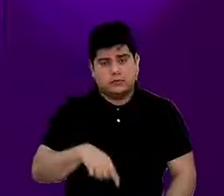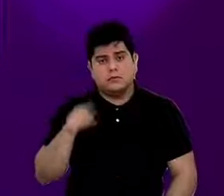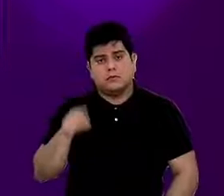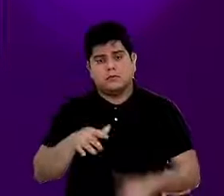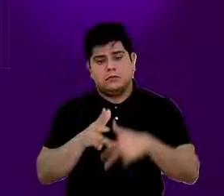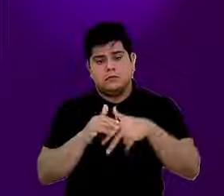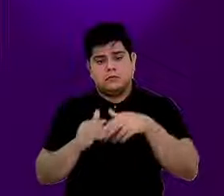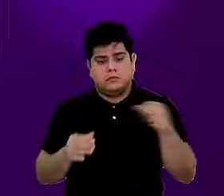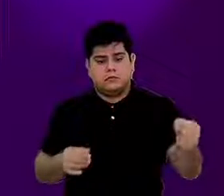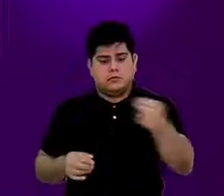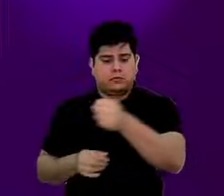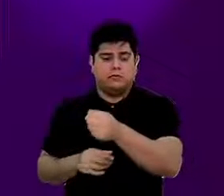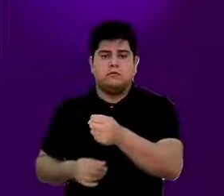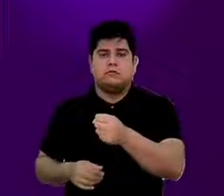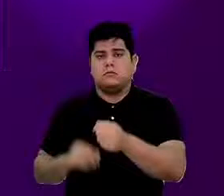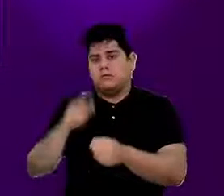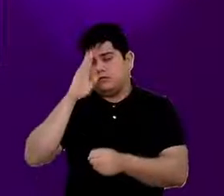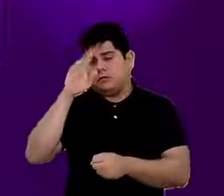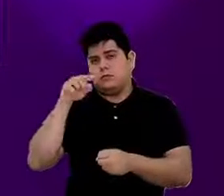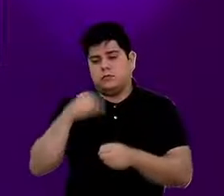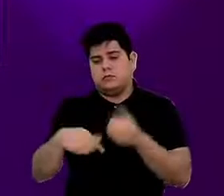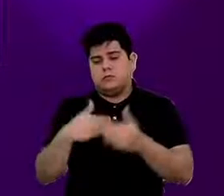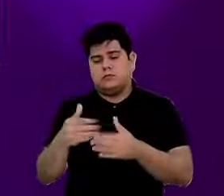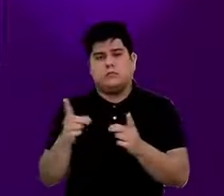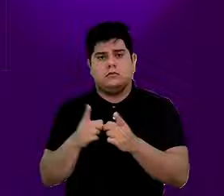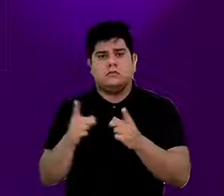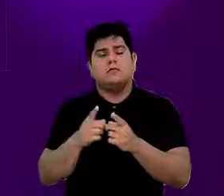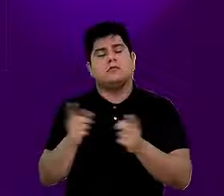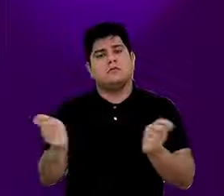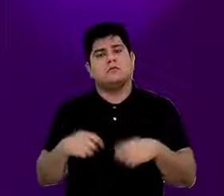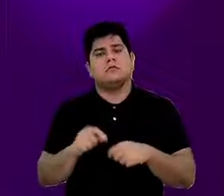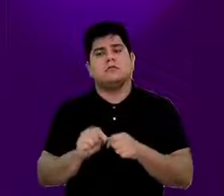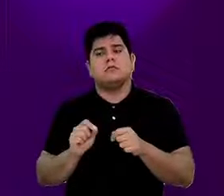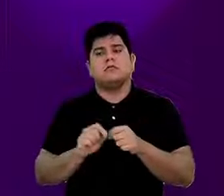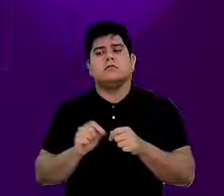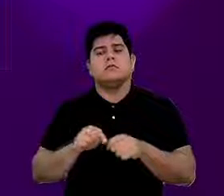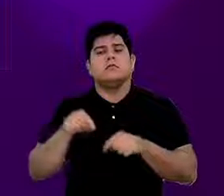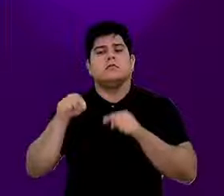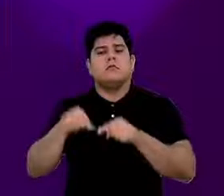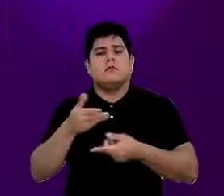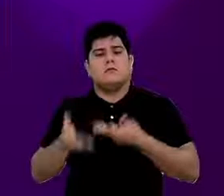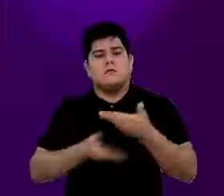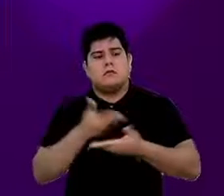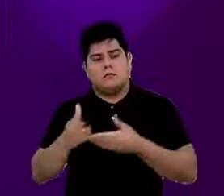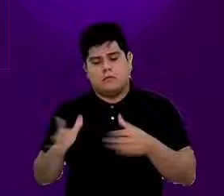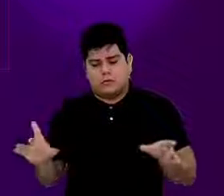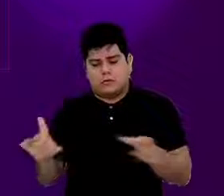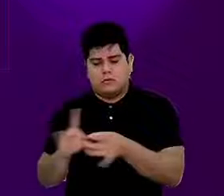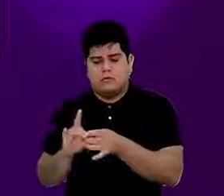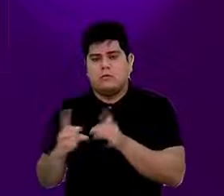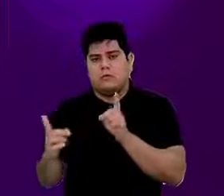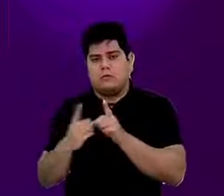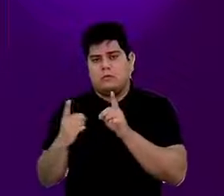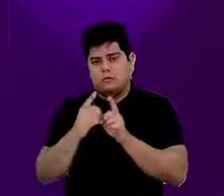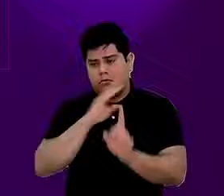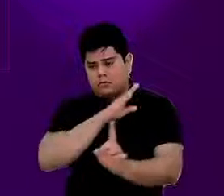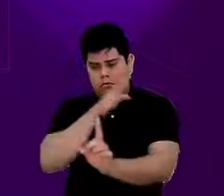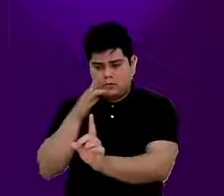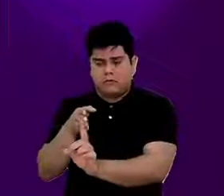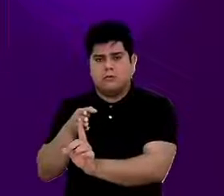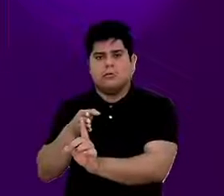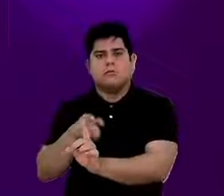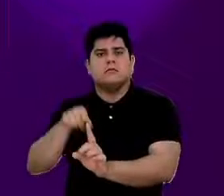no centro do processo de atendimento e fazendo o que a gente chama nesse cuidado integrado do atendimento centrado